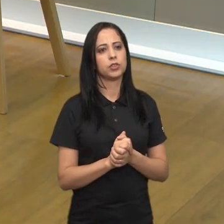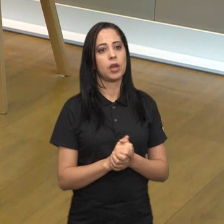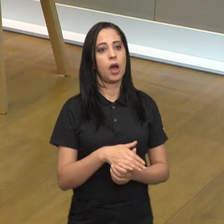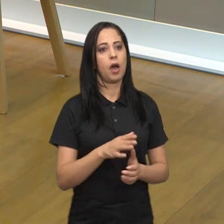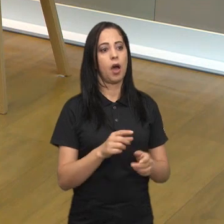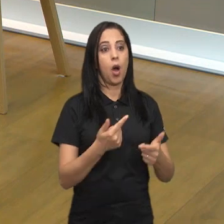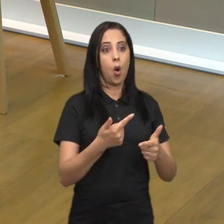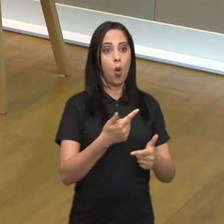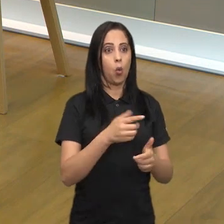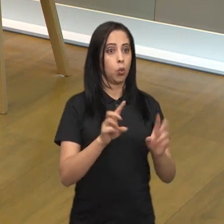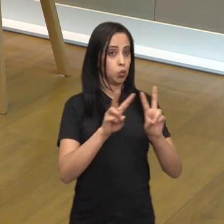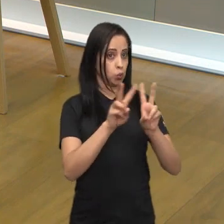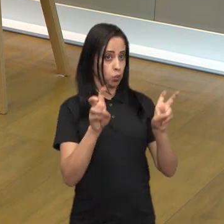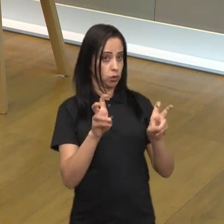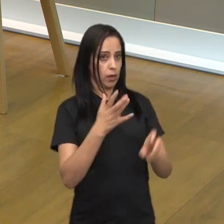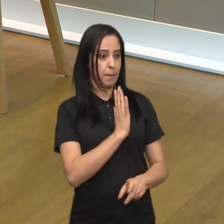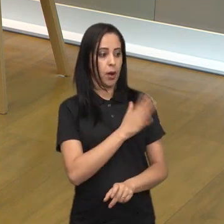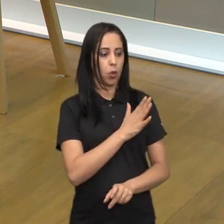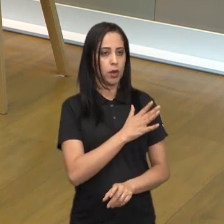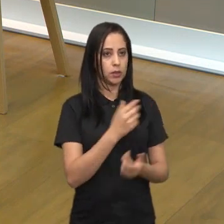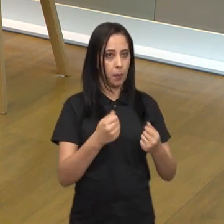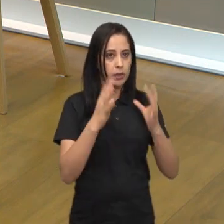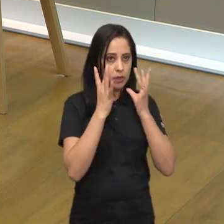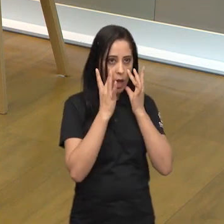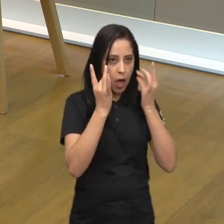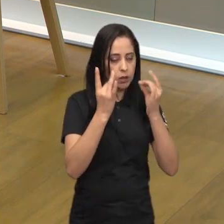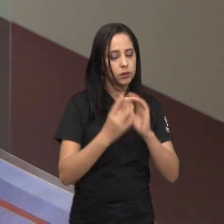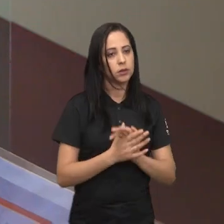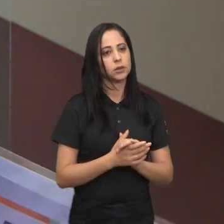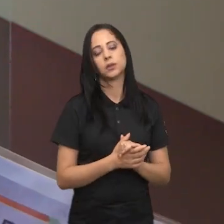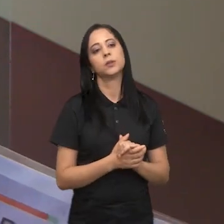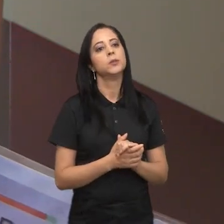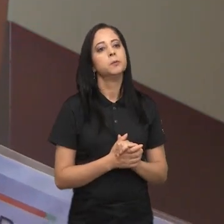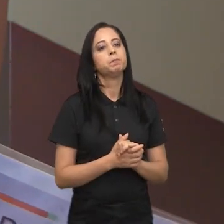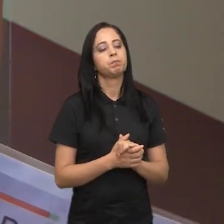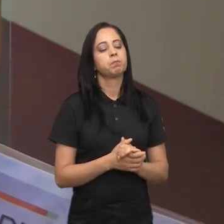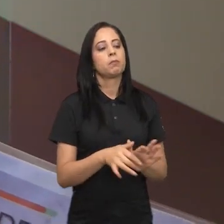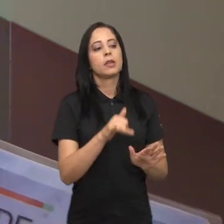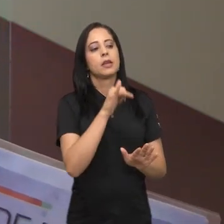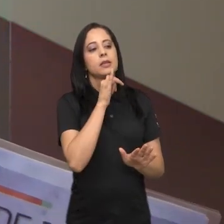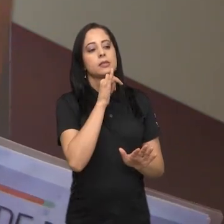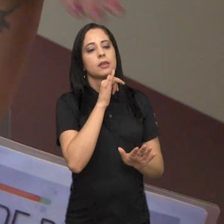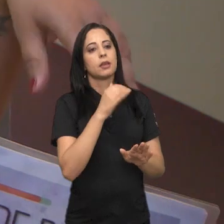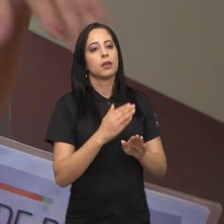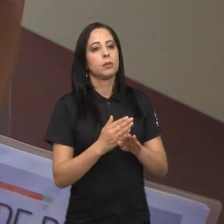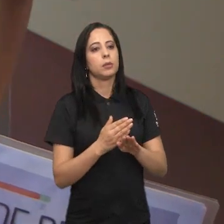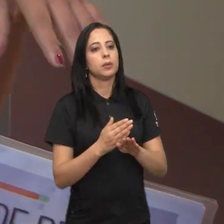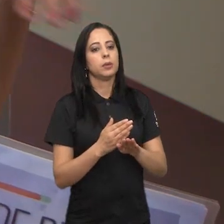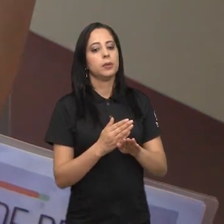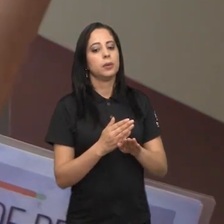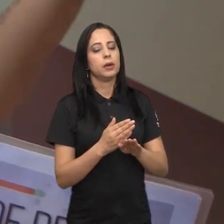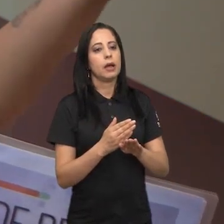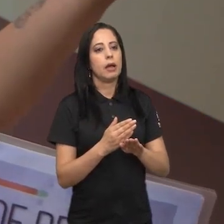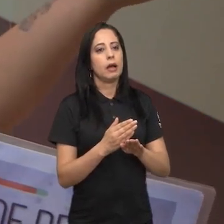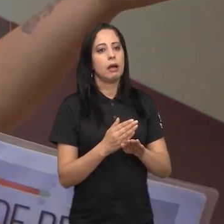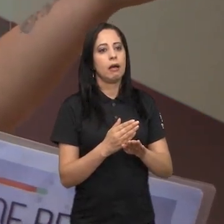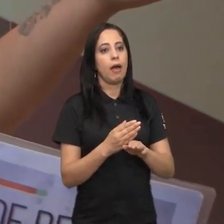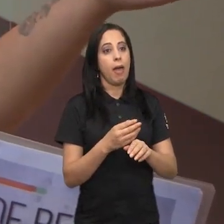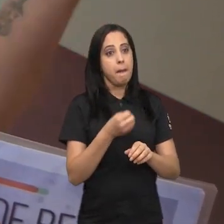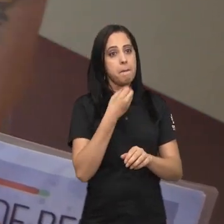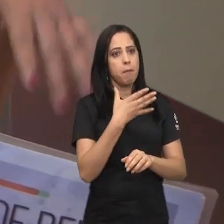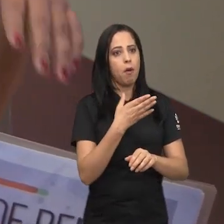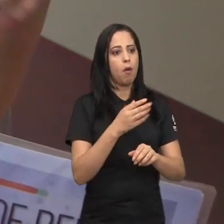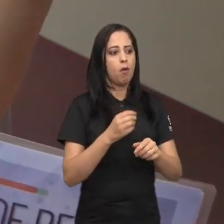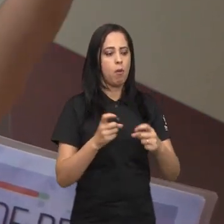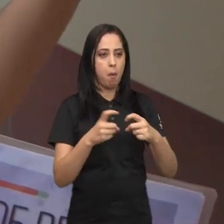questão do coração, né? Que a mulher também precisa ficar mais atenta. É válido, de repente, ela diminuir as consultas e procurar um